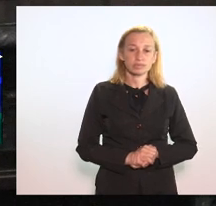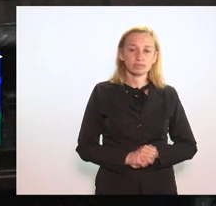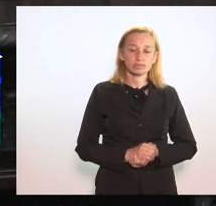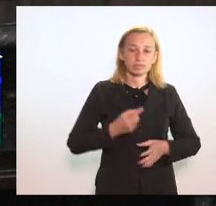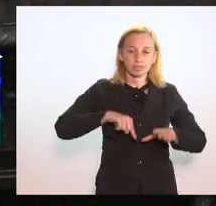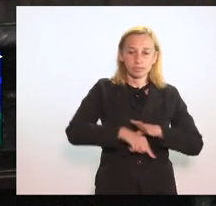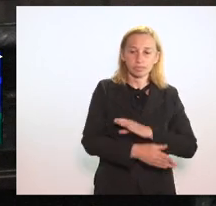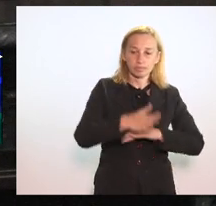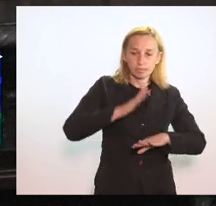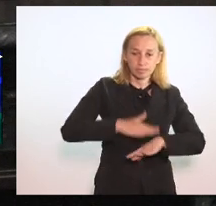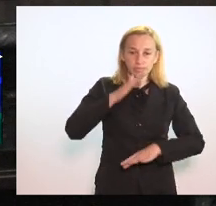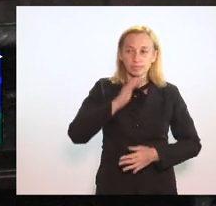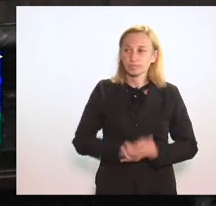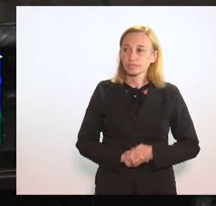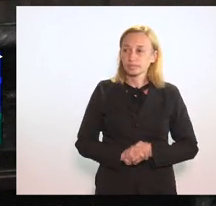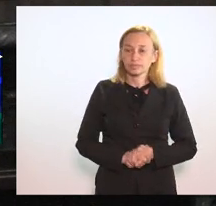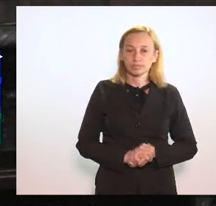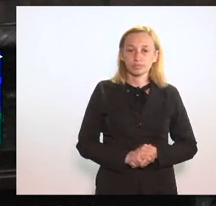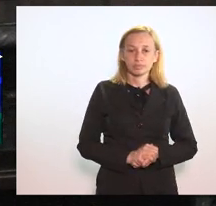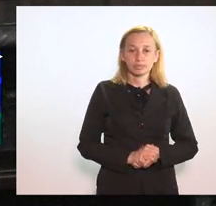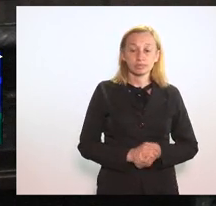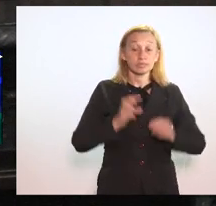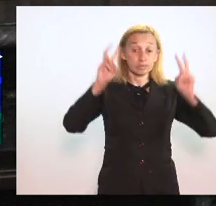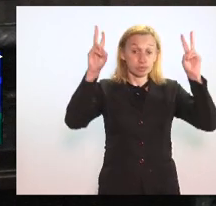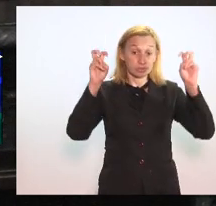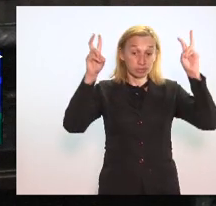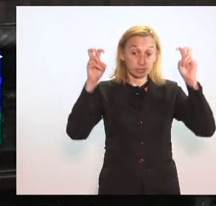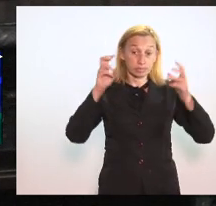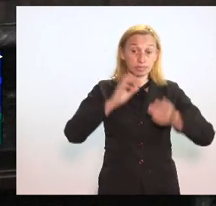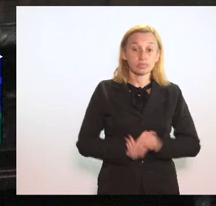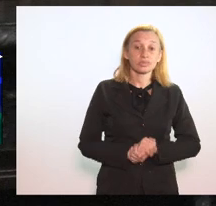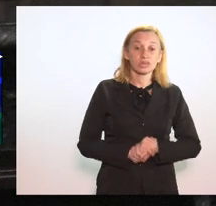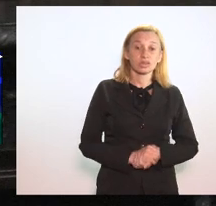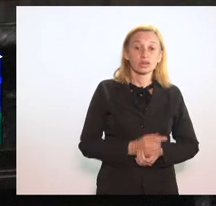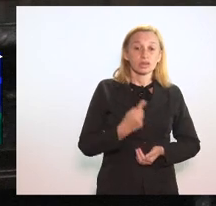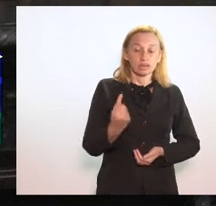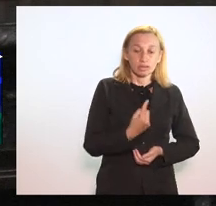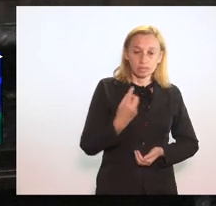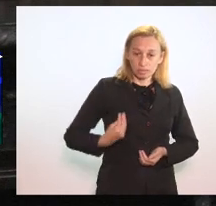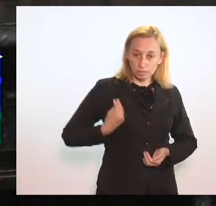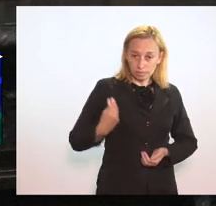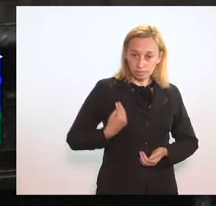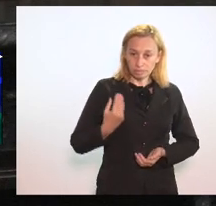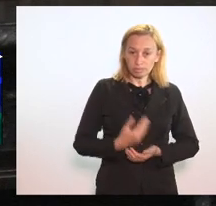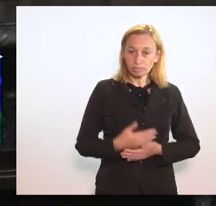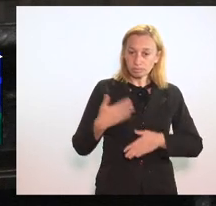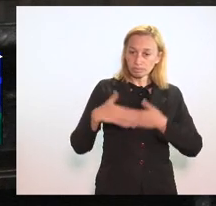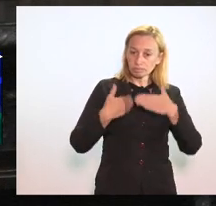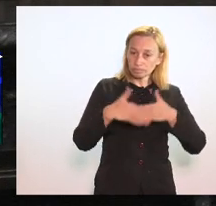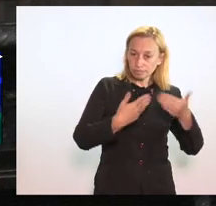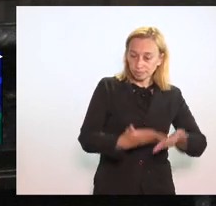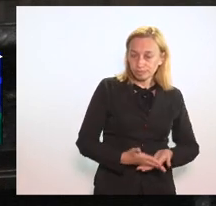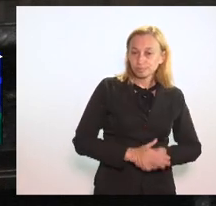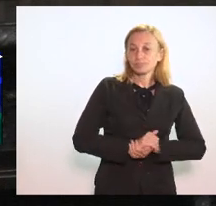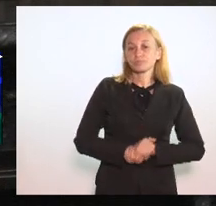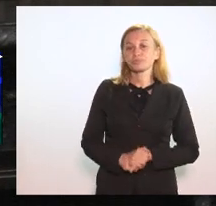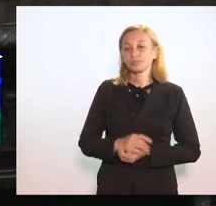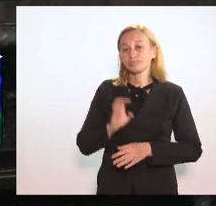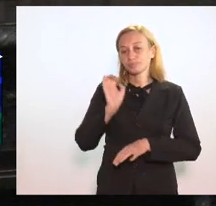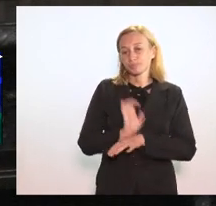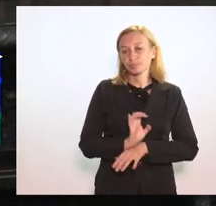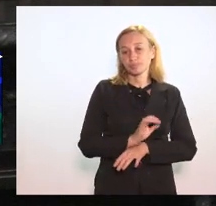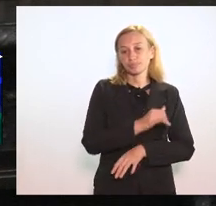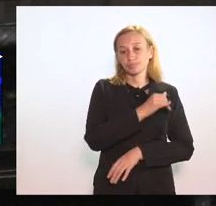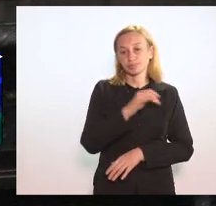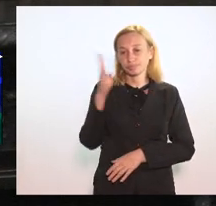mais e a situação que nós estamos vivendo e no nosso